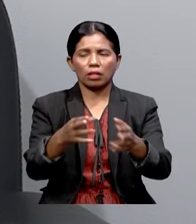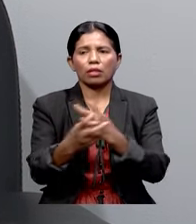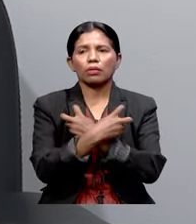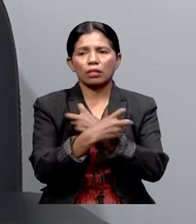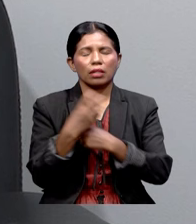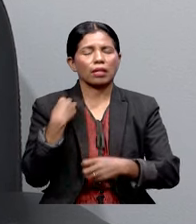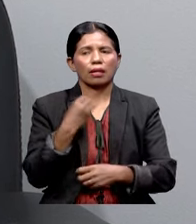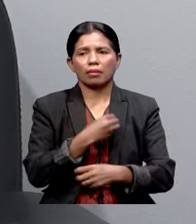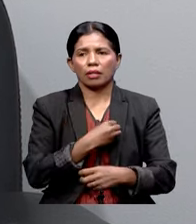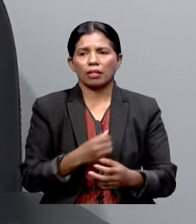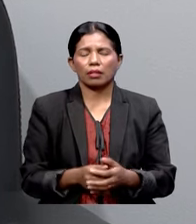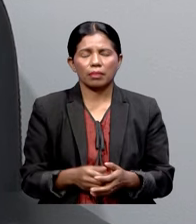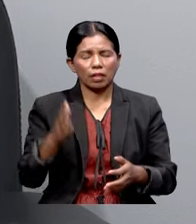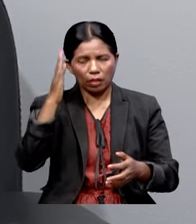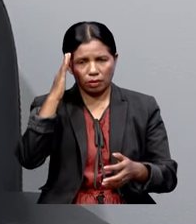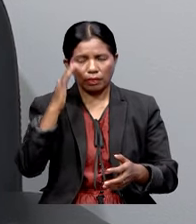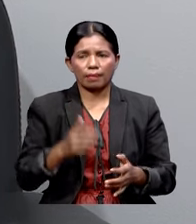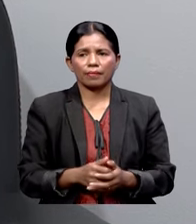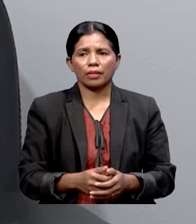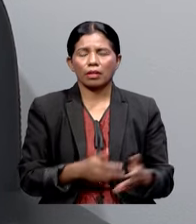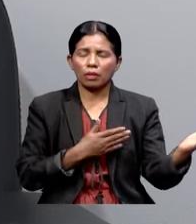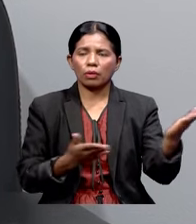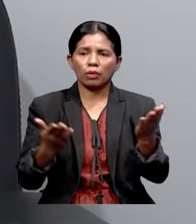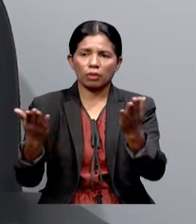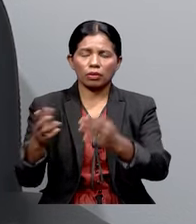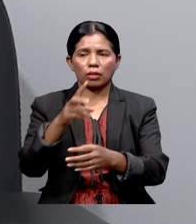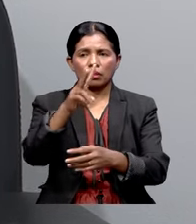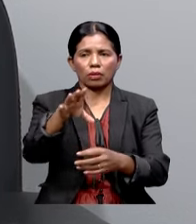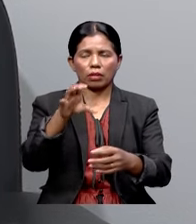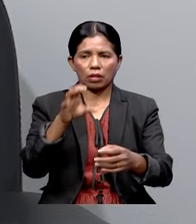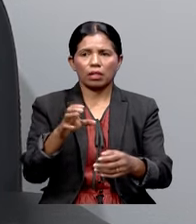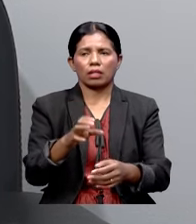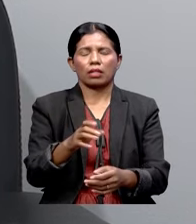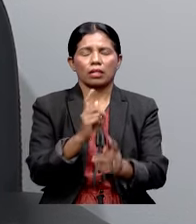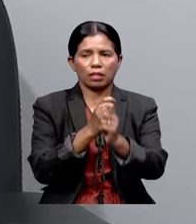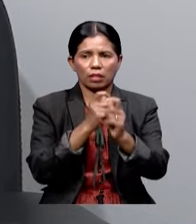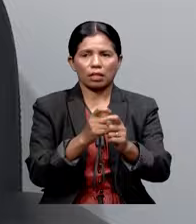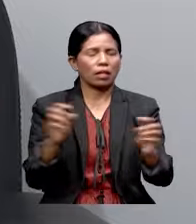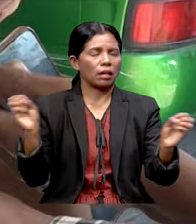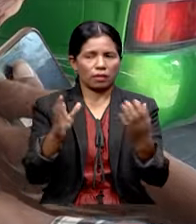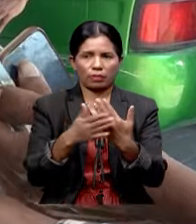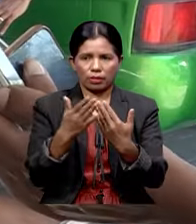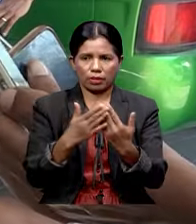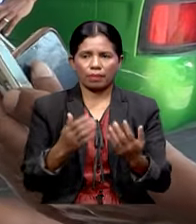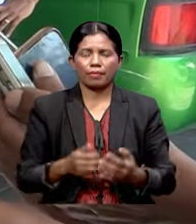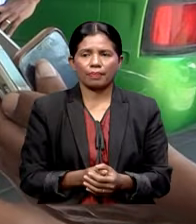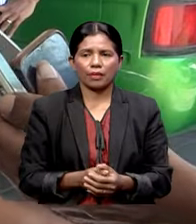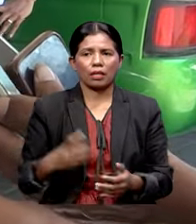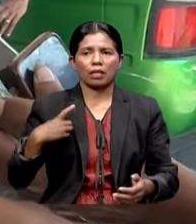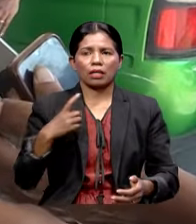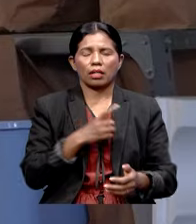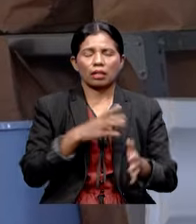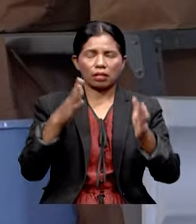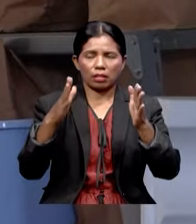nian mas imagina se lore hoto ida 200 e tal ba tes de na nemos la fase. Mas que no né deputado Natalino